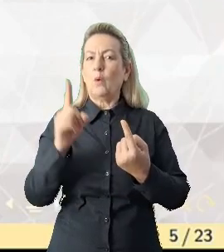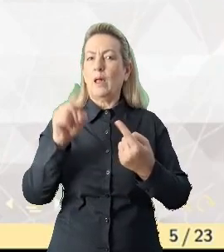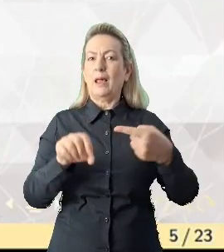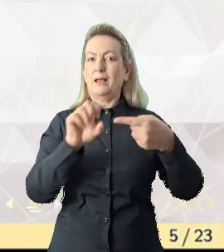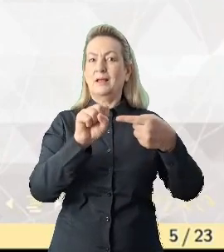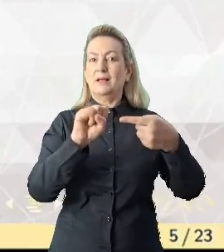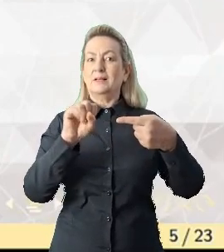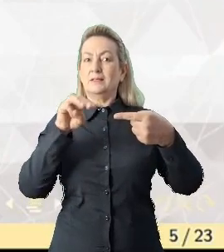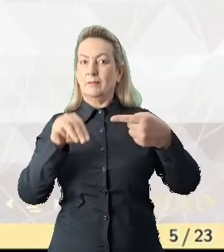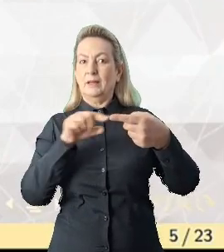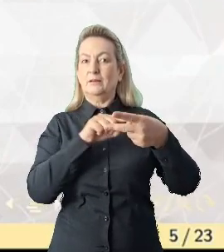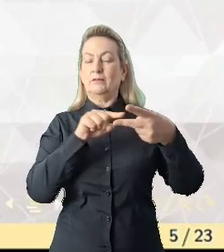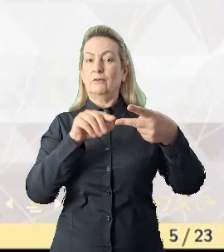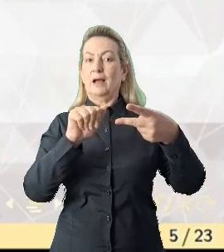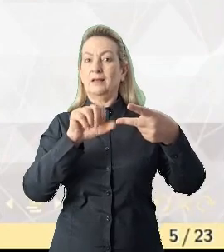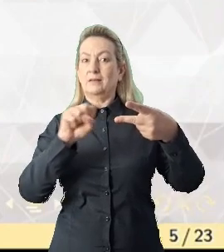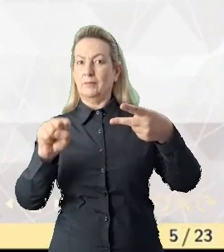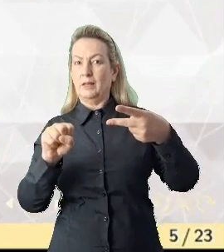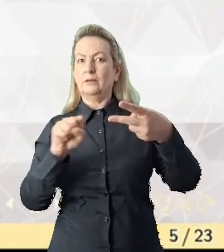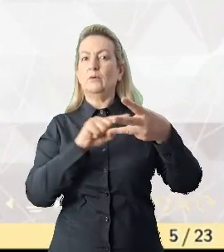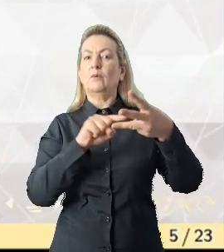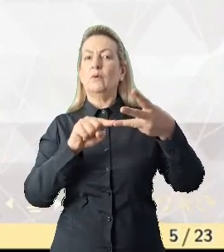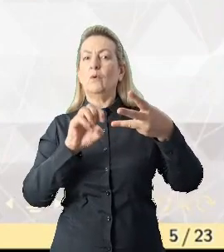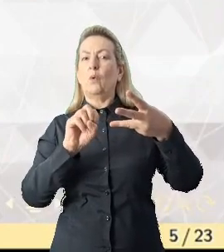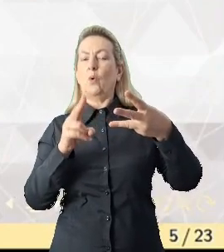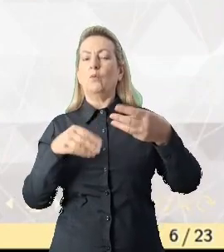realmente é assimétrico ou ele está misto.